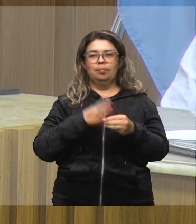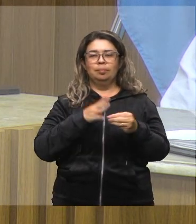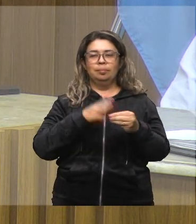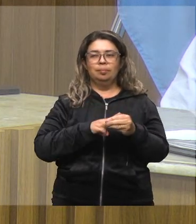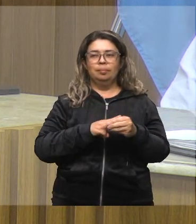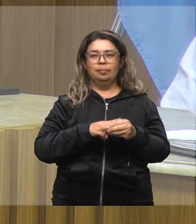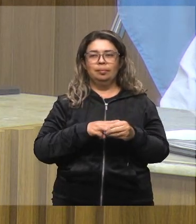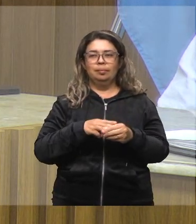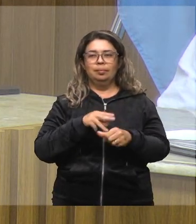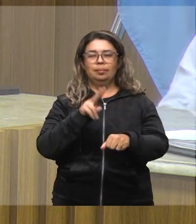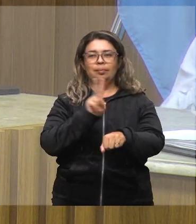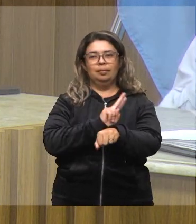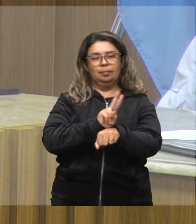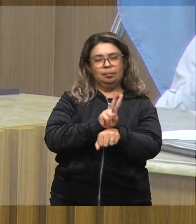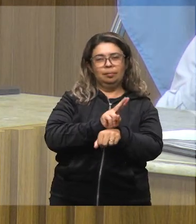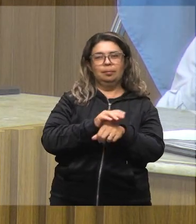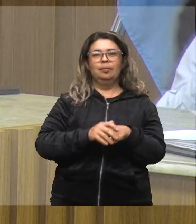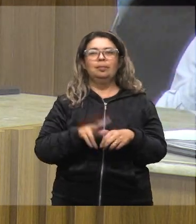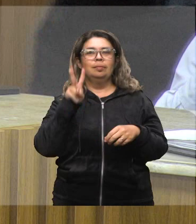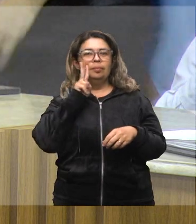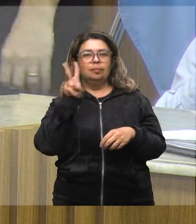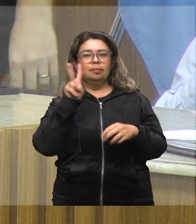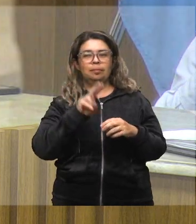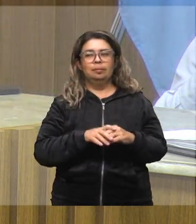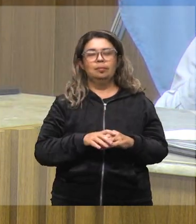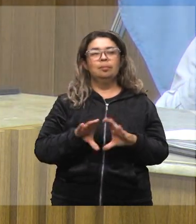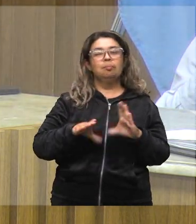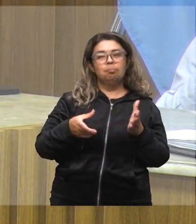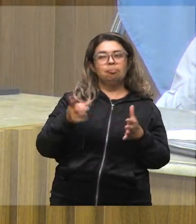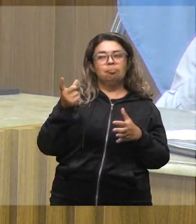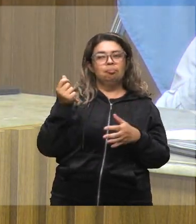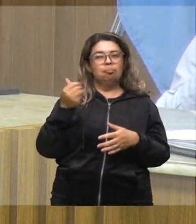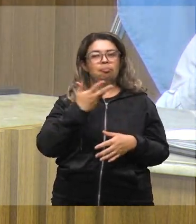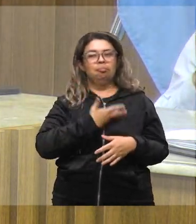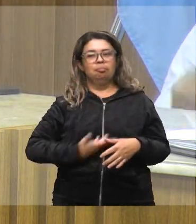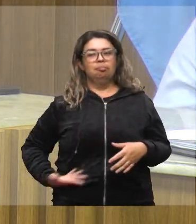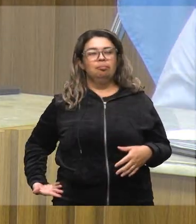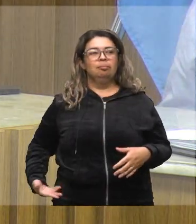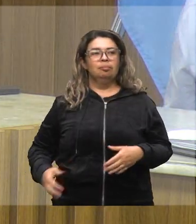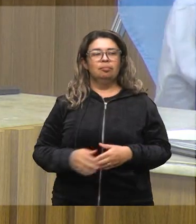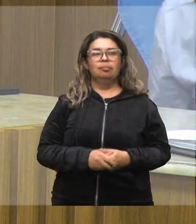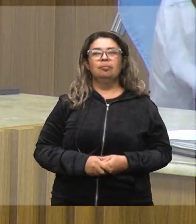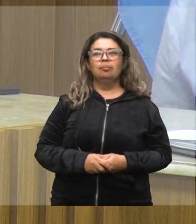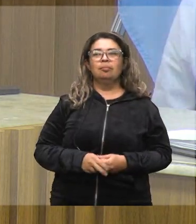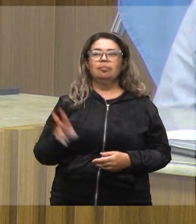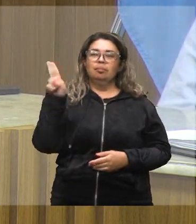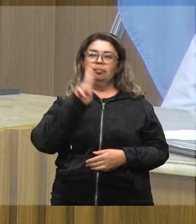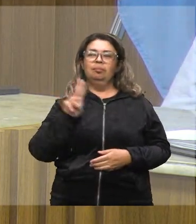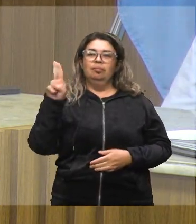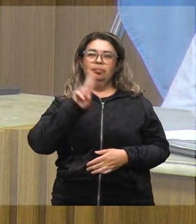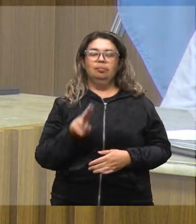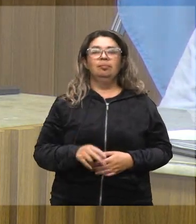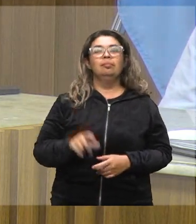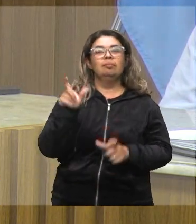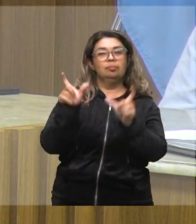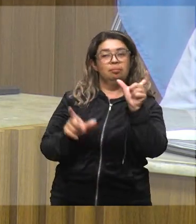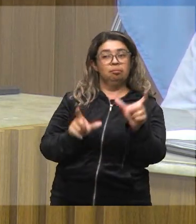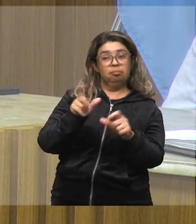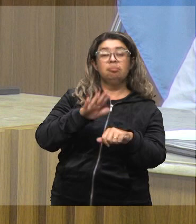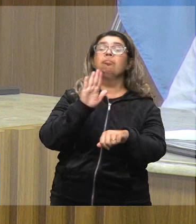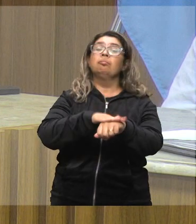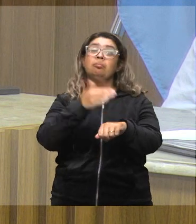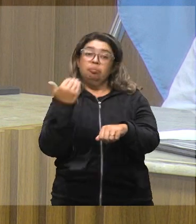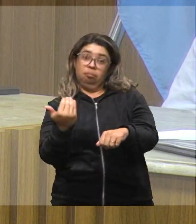investigar, analisar e ver na onde que é o dinheiro público vem sendo gasto, quem são as pessoas que estão sendo